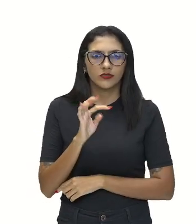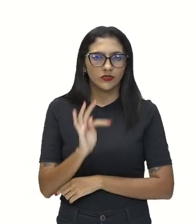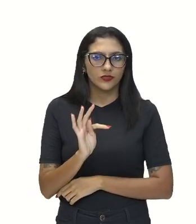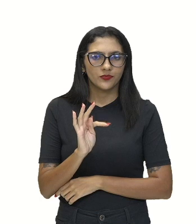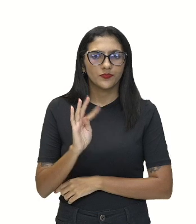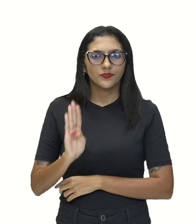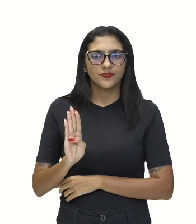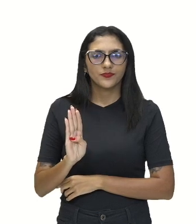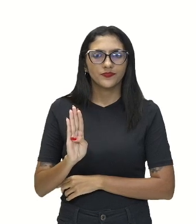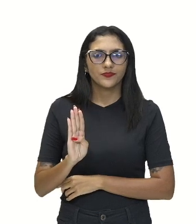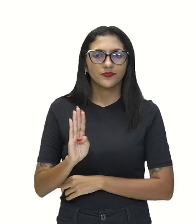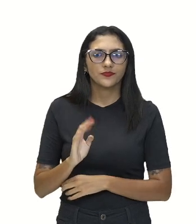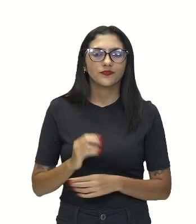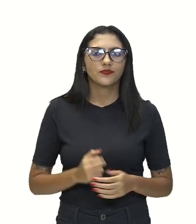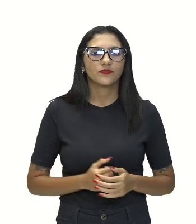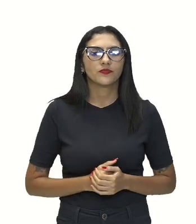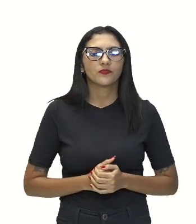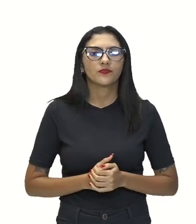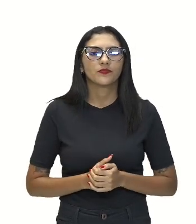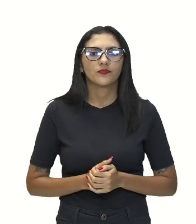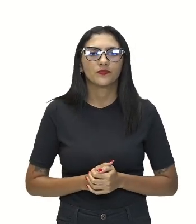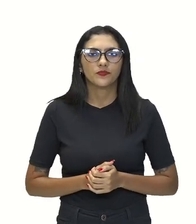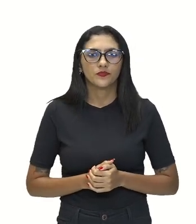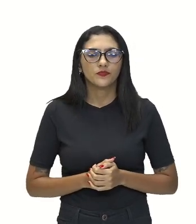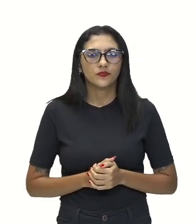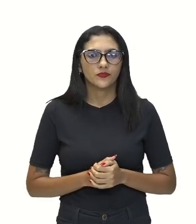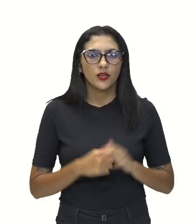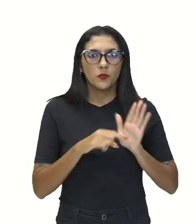da matriz B é igual a 4.